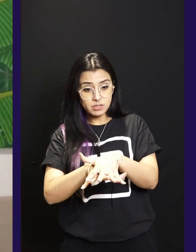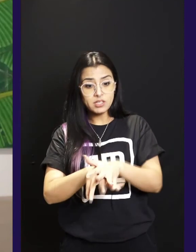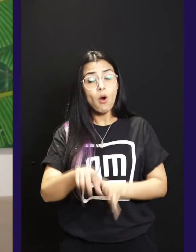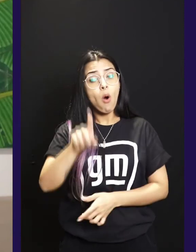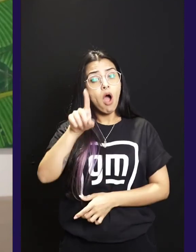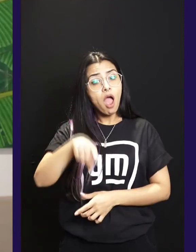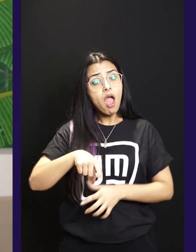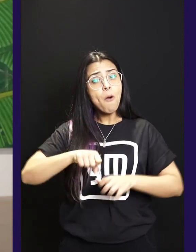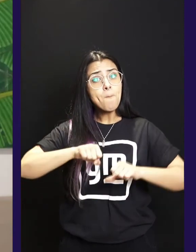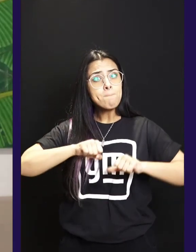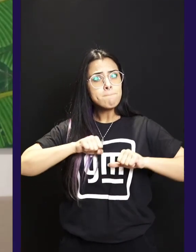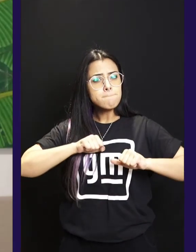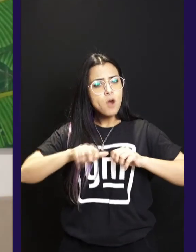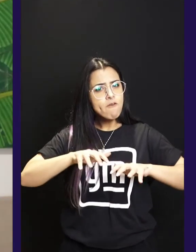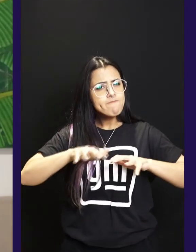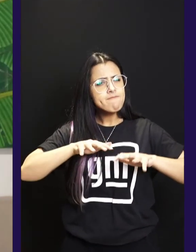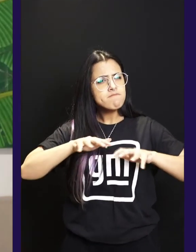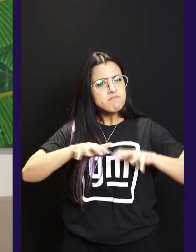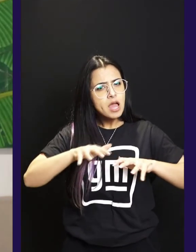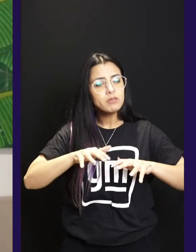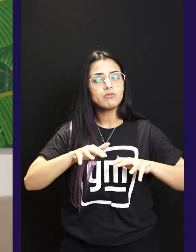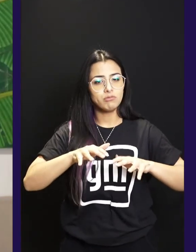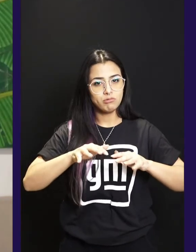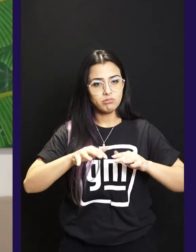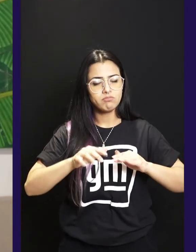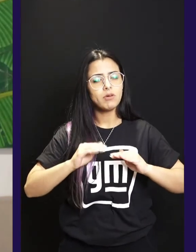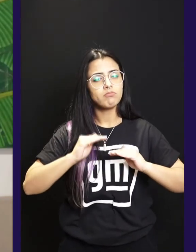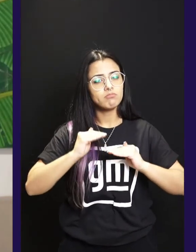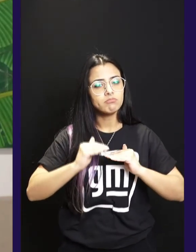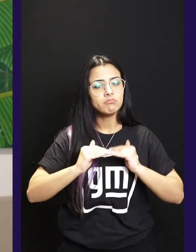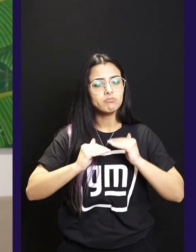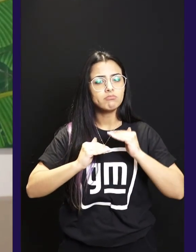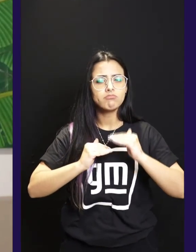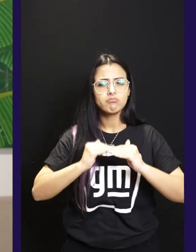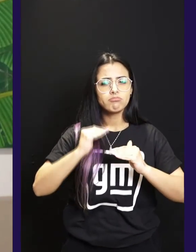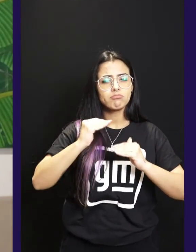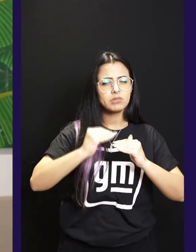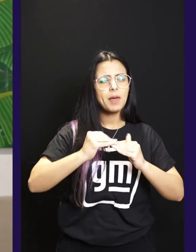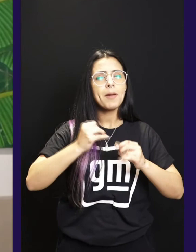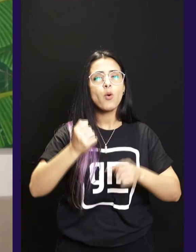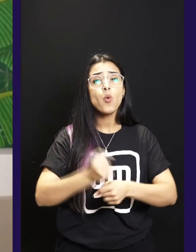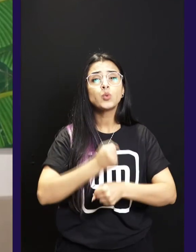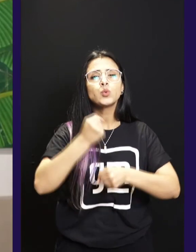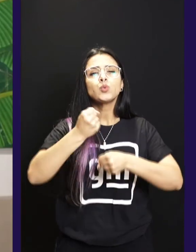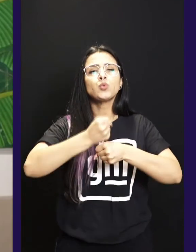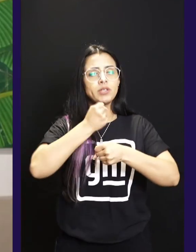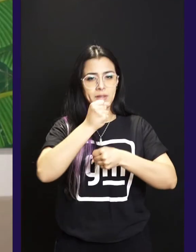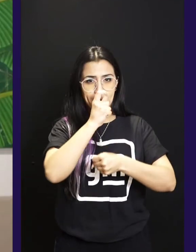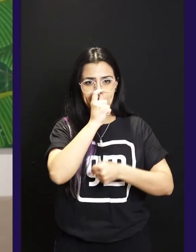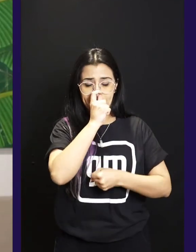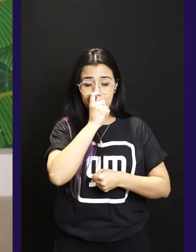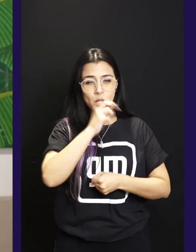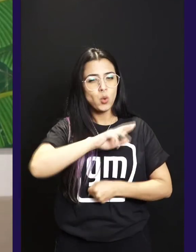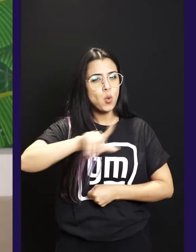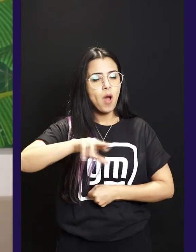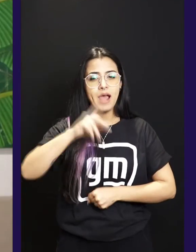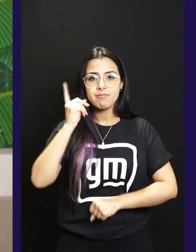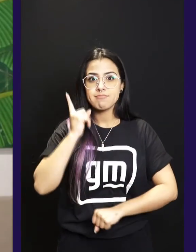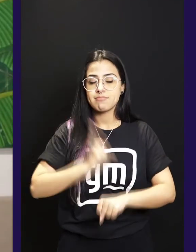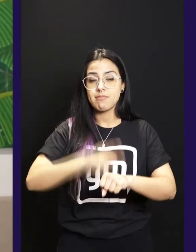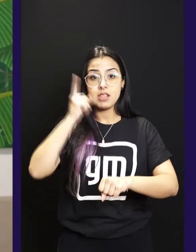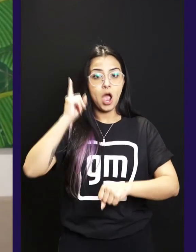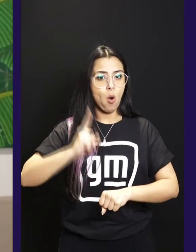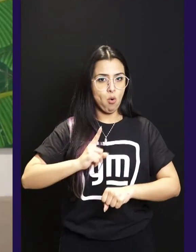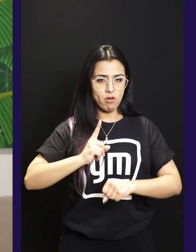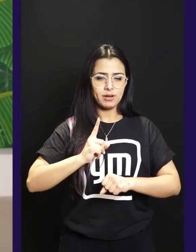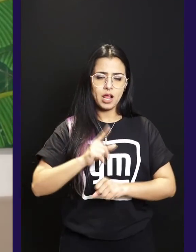né? É uma construção, é algo que a gente não implementa do dia para a noite também, né? É claro